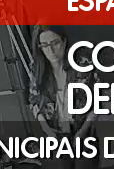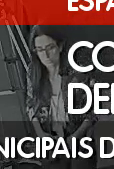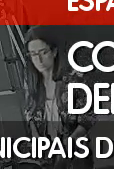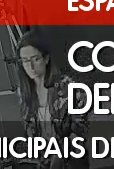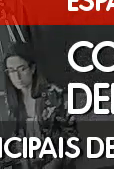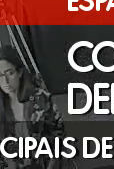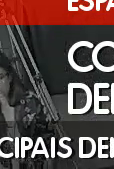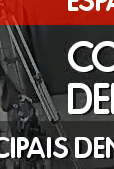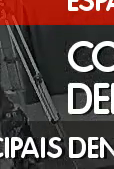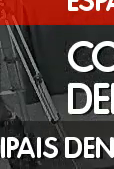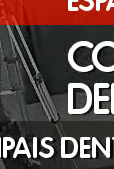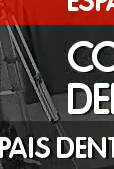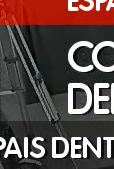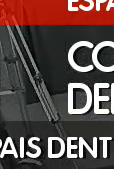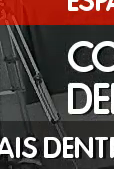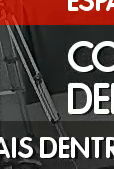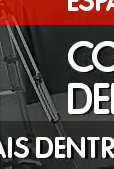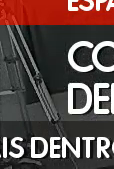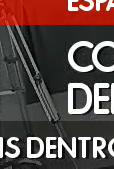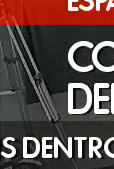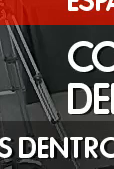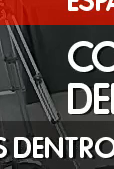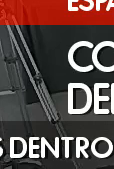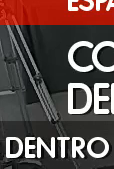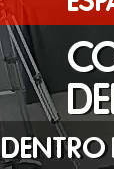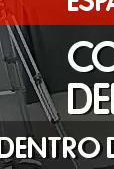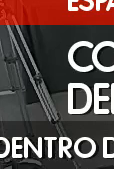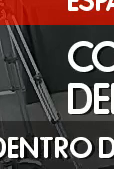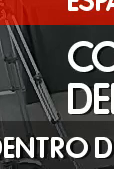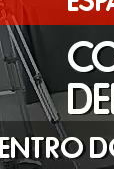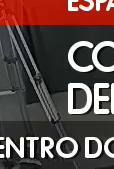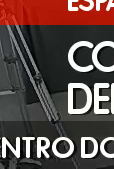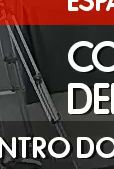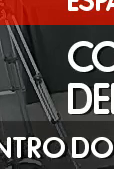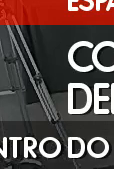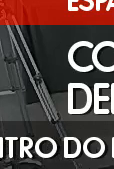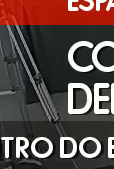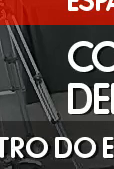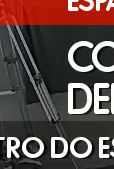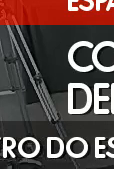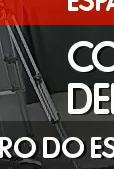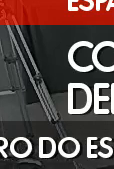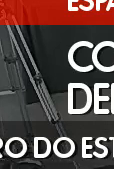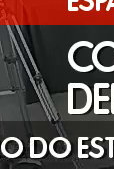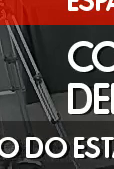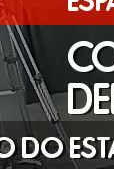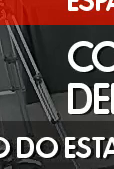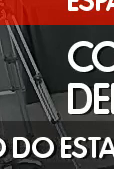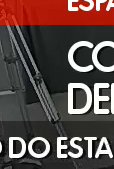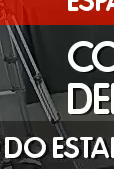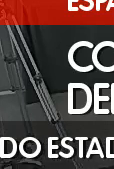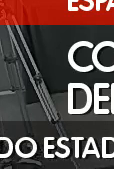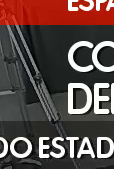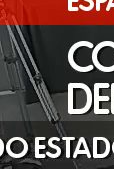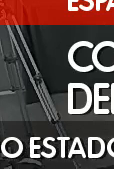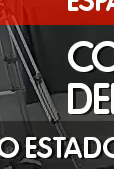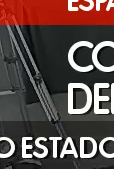não nós estamos exigindo um direito dos brasileiros todos somos brasileiros e temos os